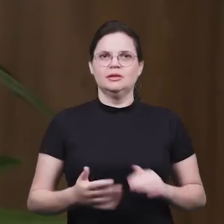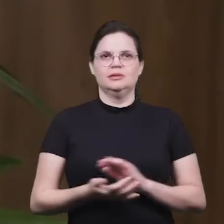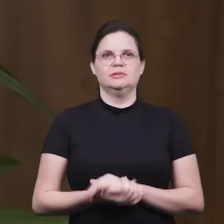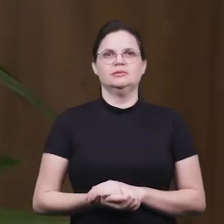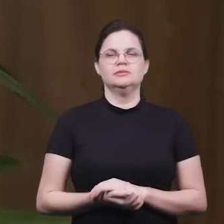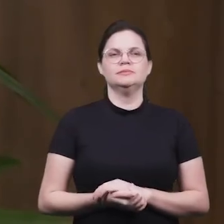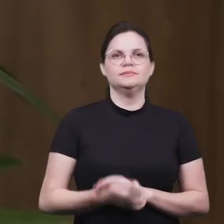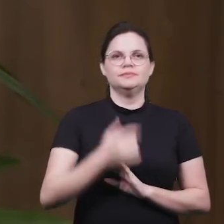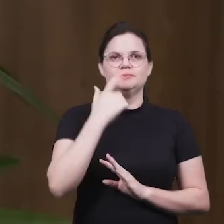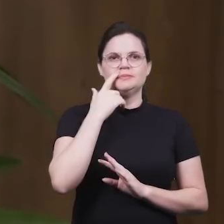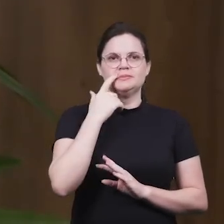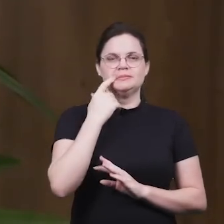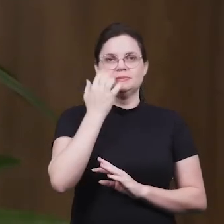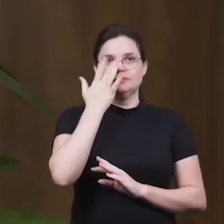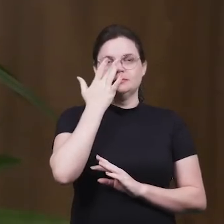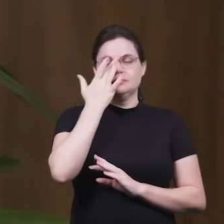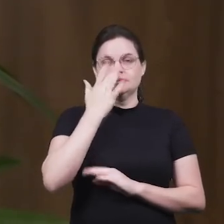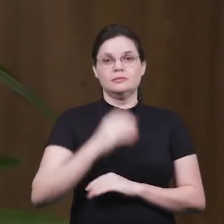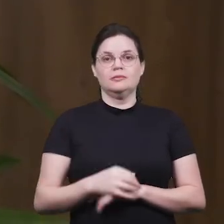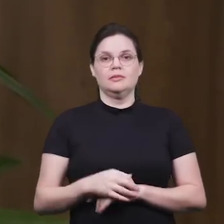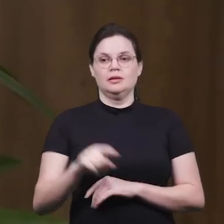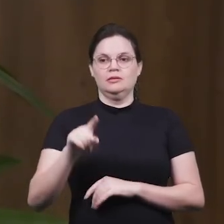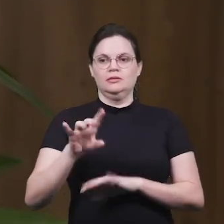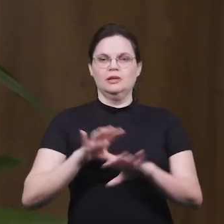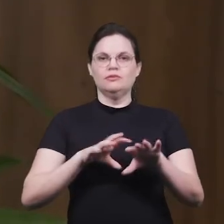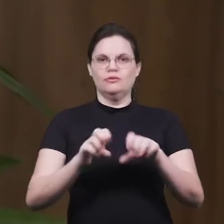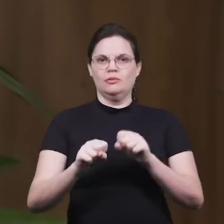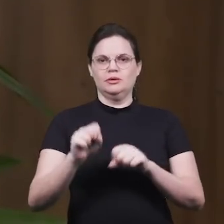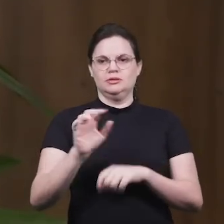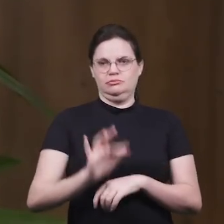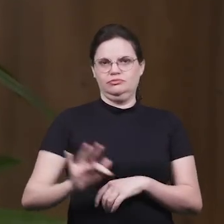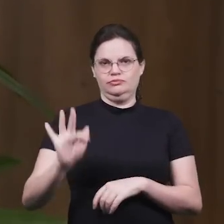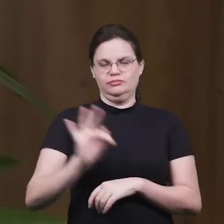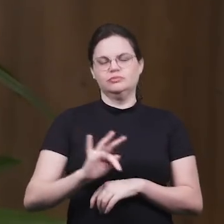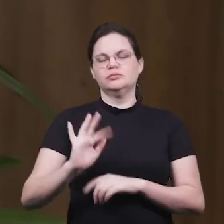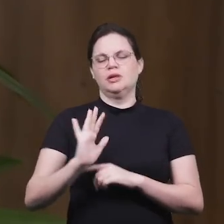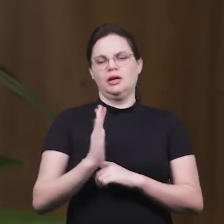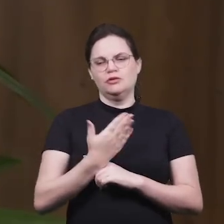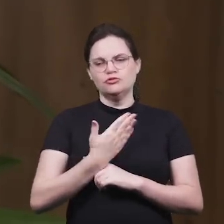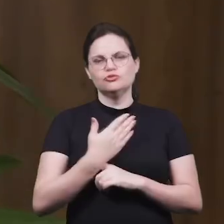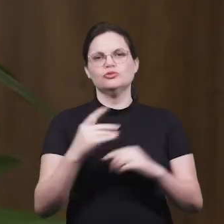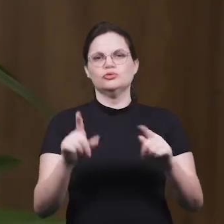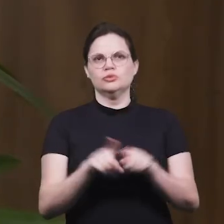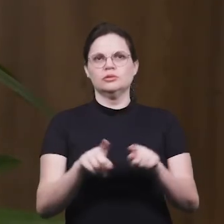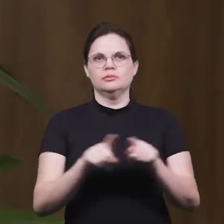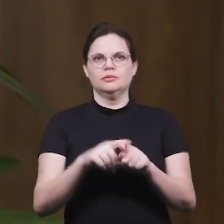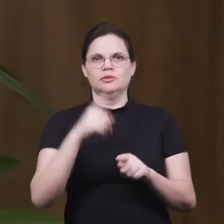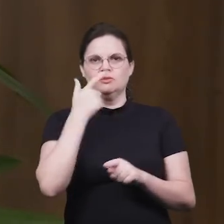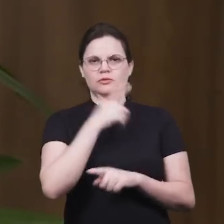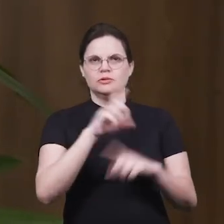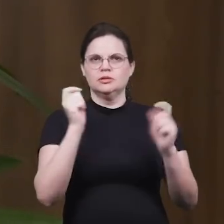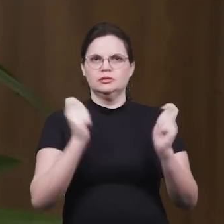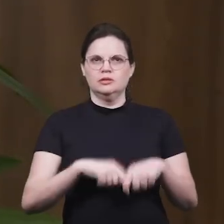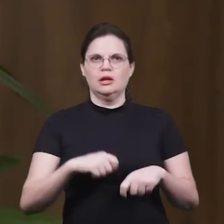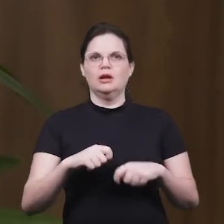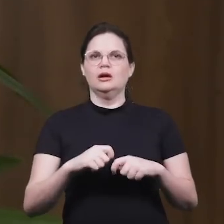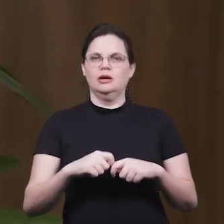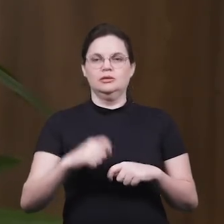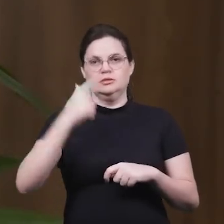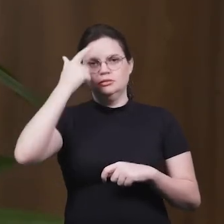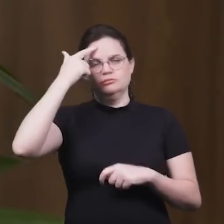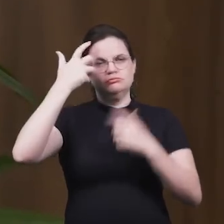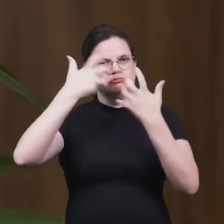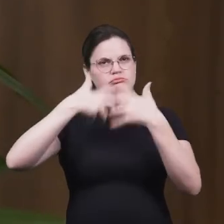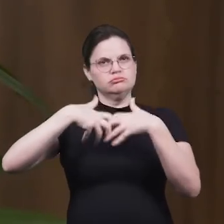nos ajudou na preparação e tudo, abrindo possibilidade, capacidade até